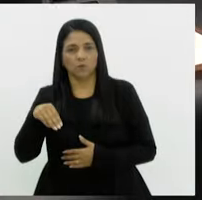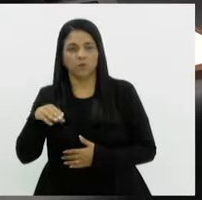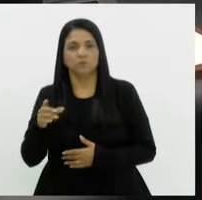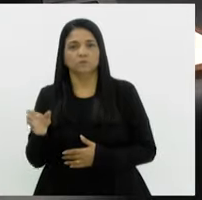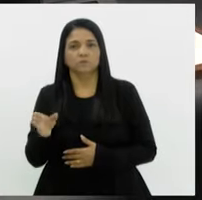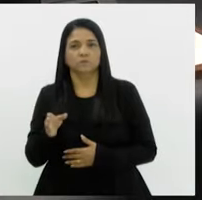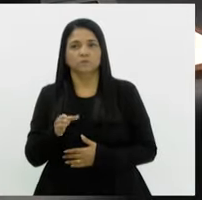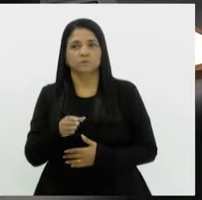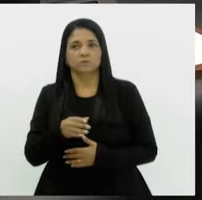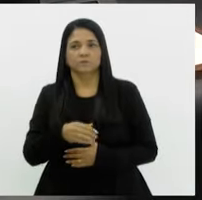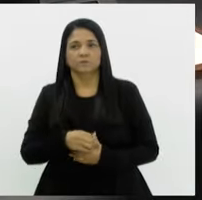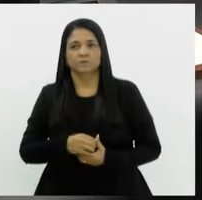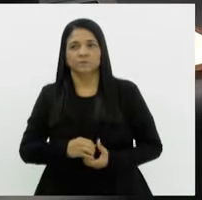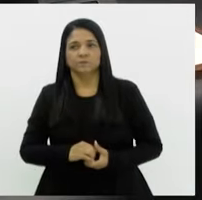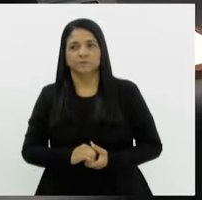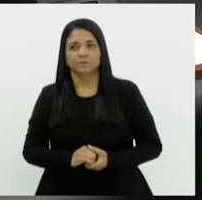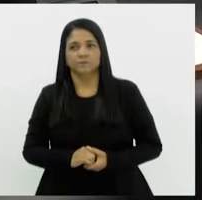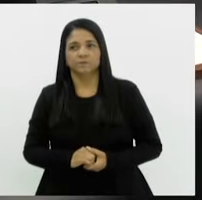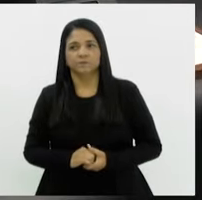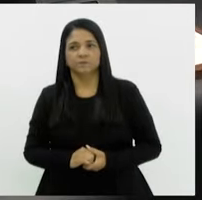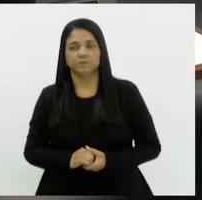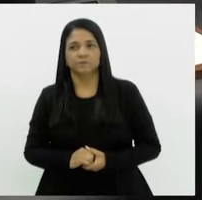Deputado, está aqui.